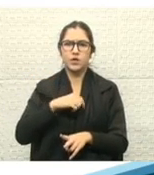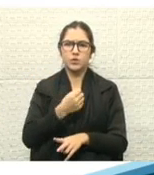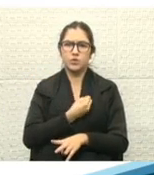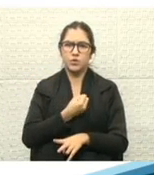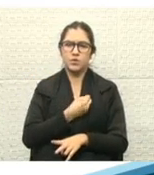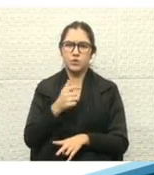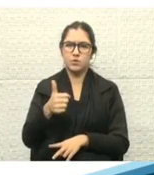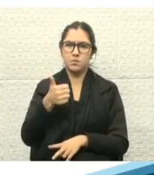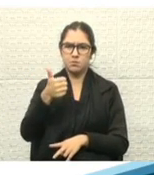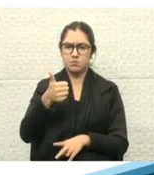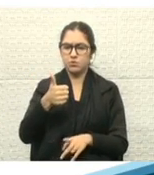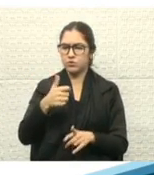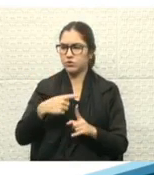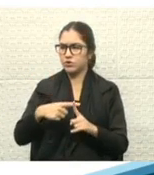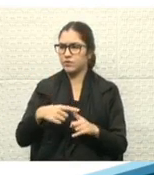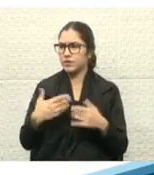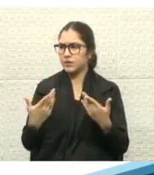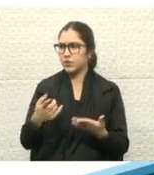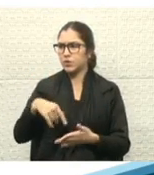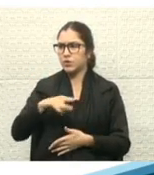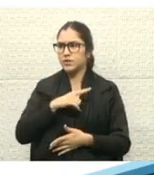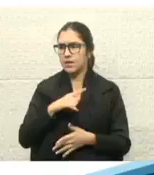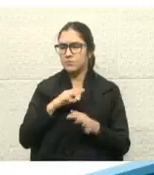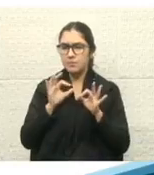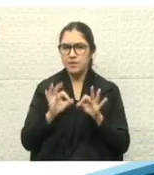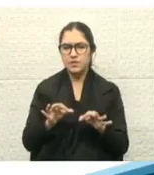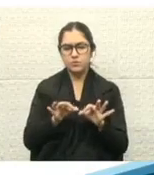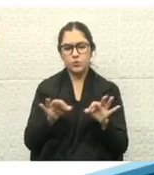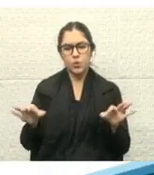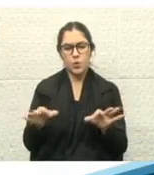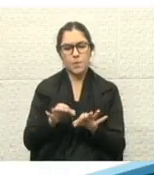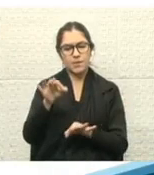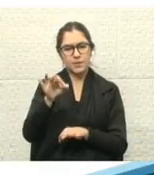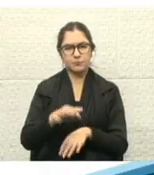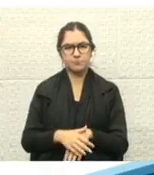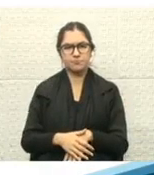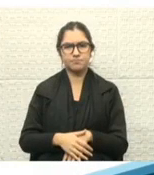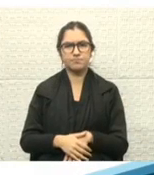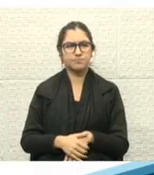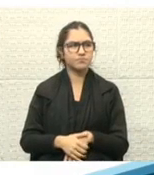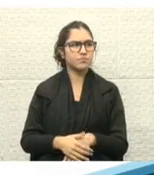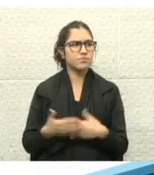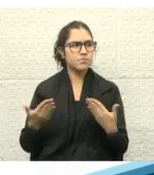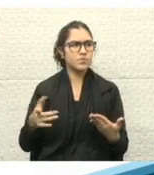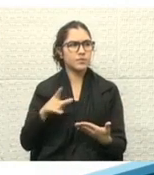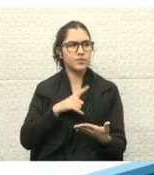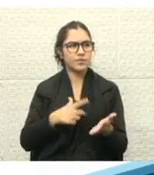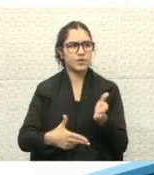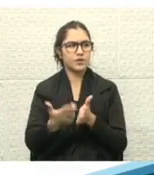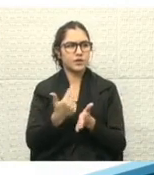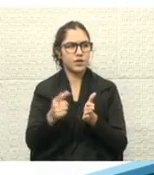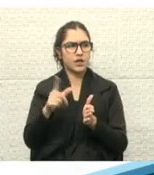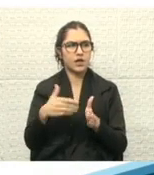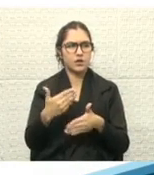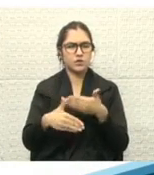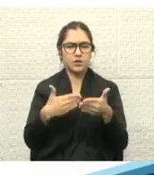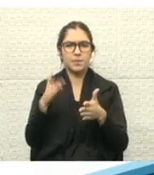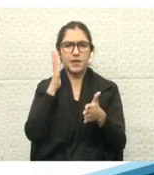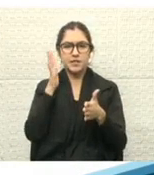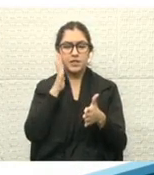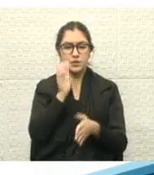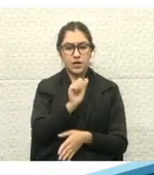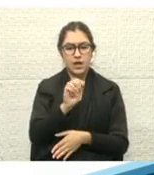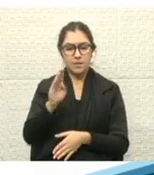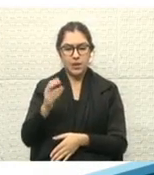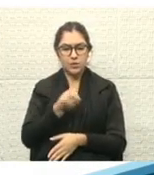números positivos. Então, nós vamos ter, de fato, os comprimentos. Então, apesar da figura ter sido construída pensando em a e